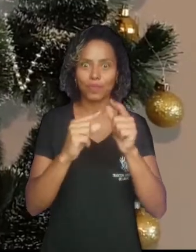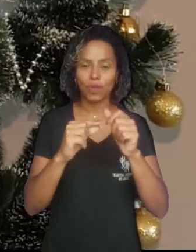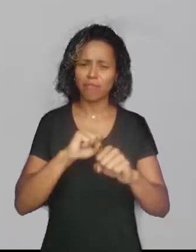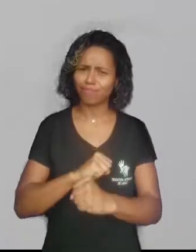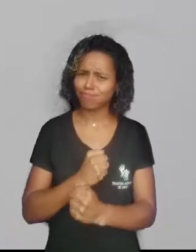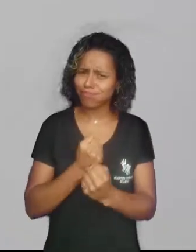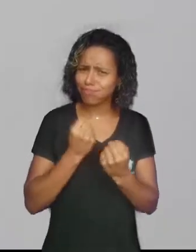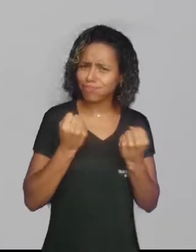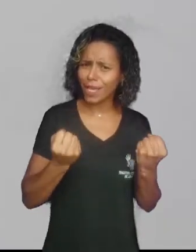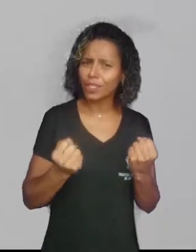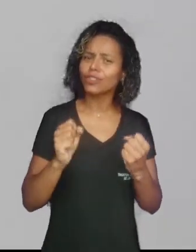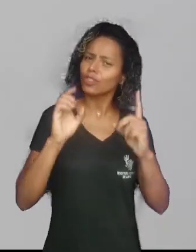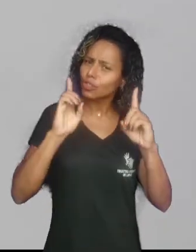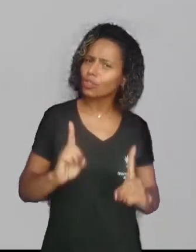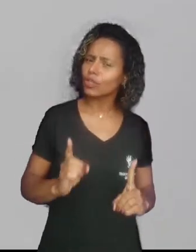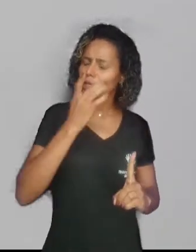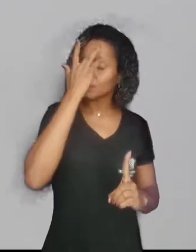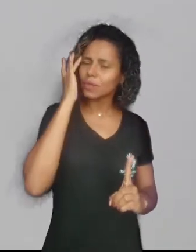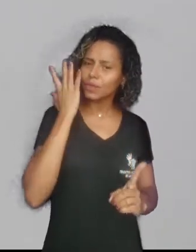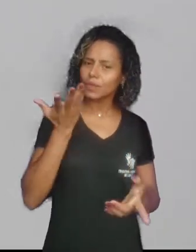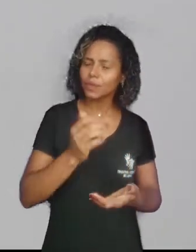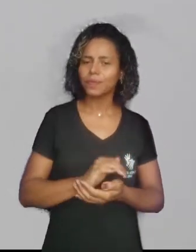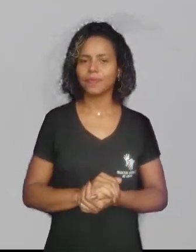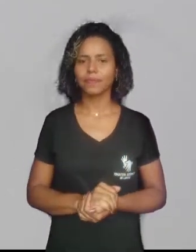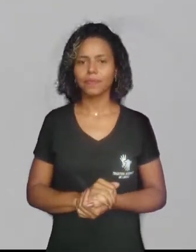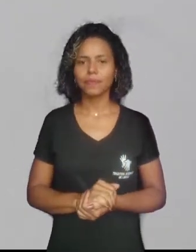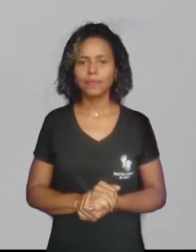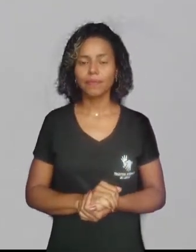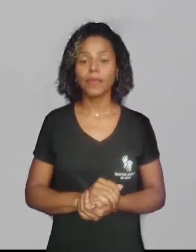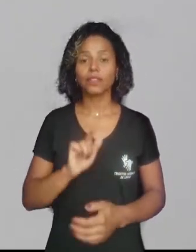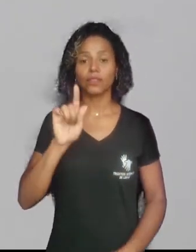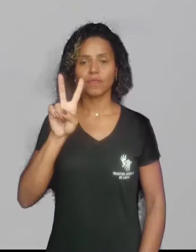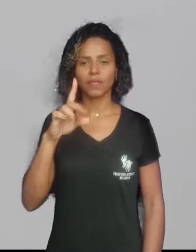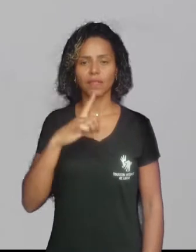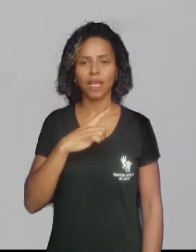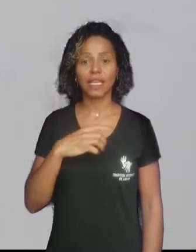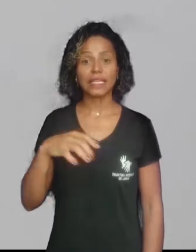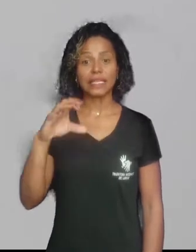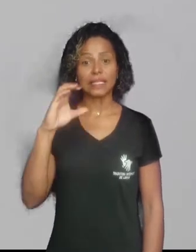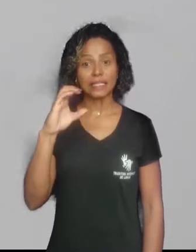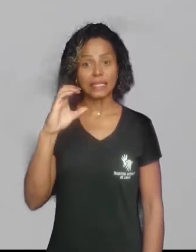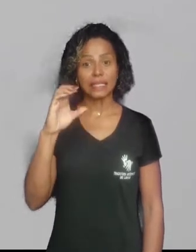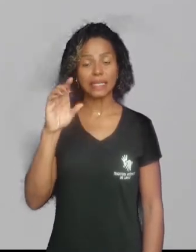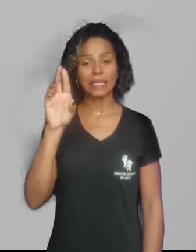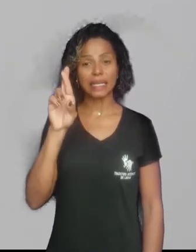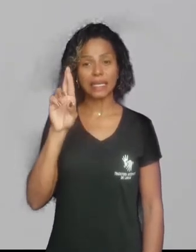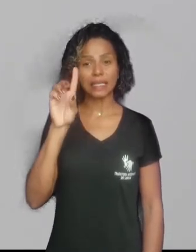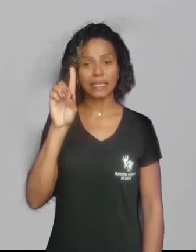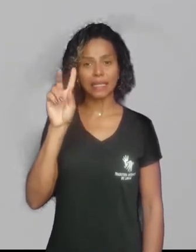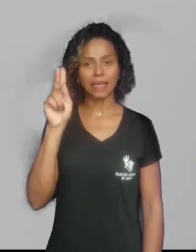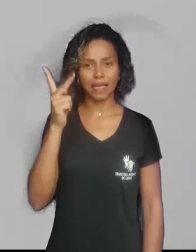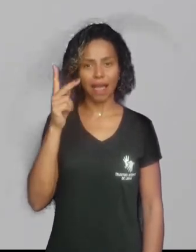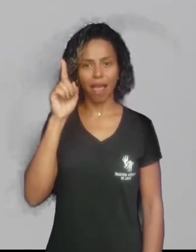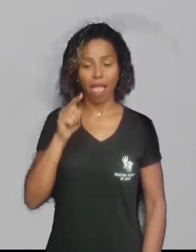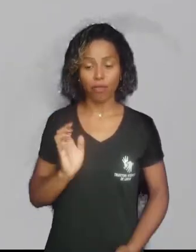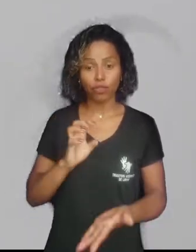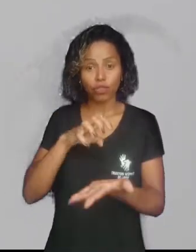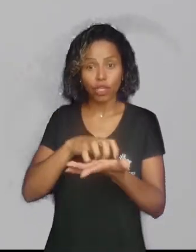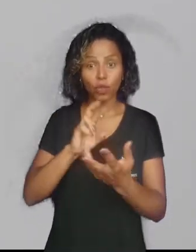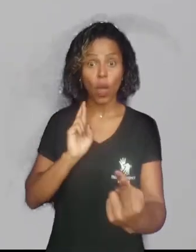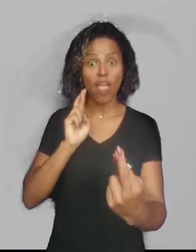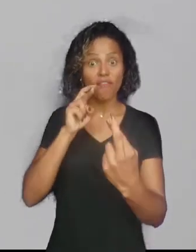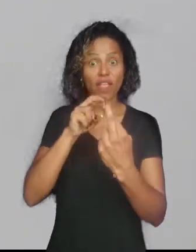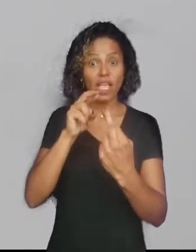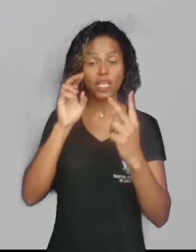desses direitos em Governador Valadares a série fala sobre o crdh o centro de referência em Direitos Humanos